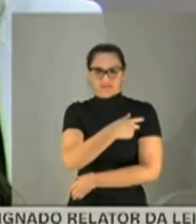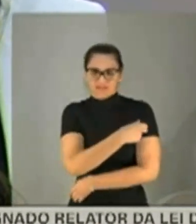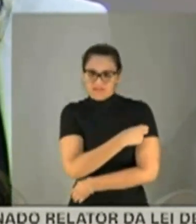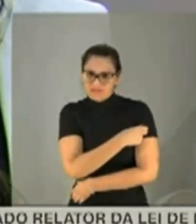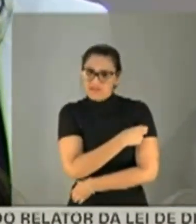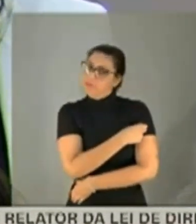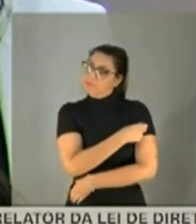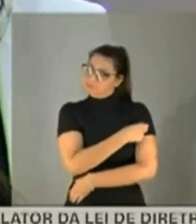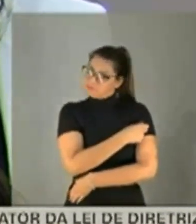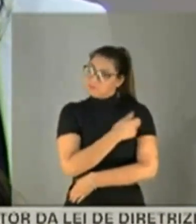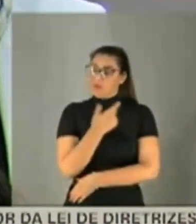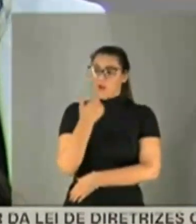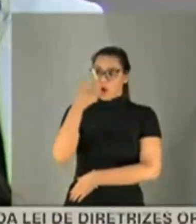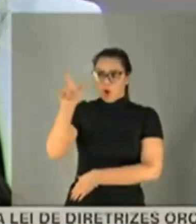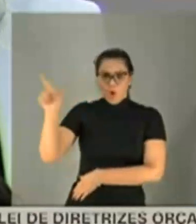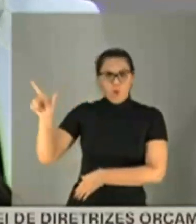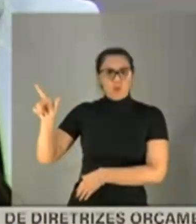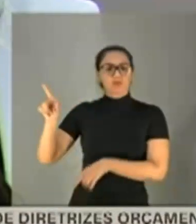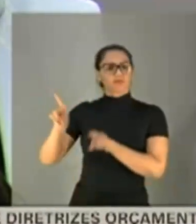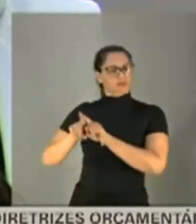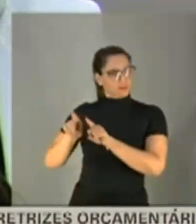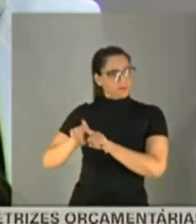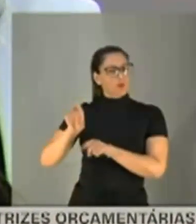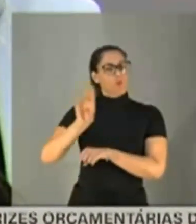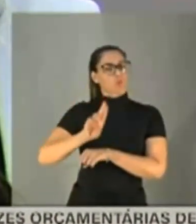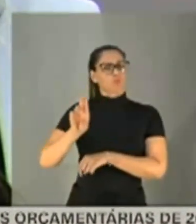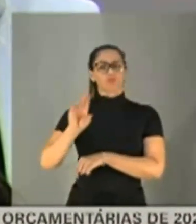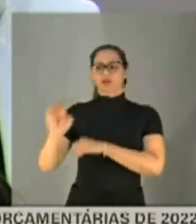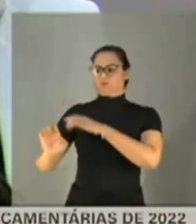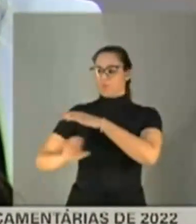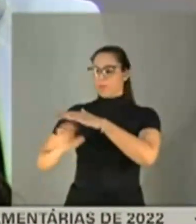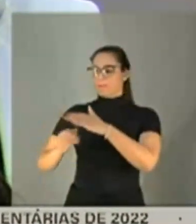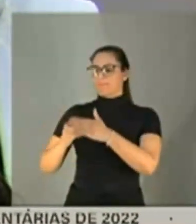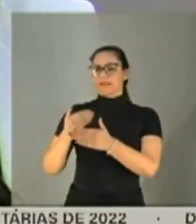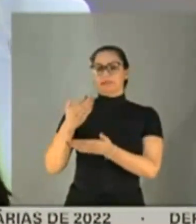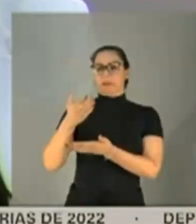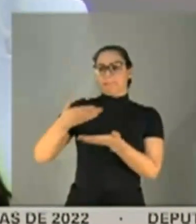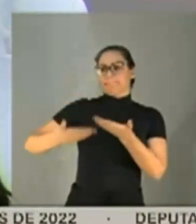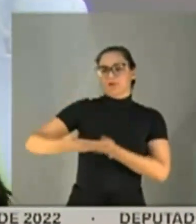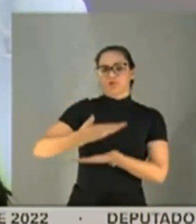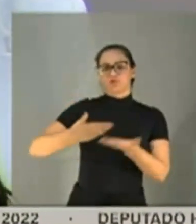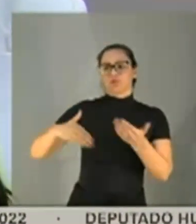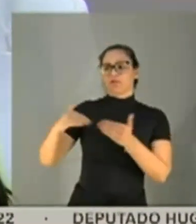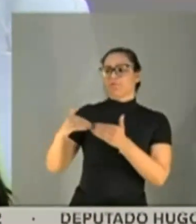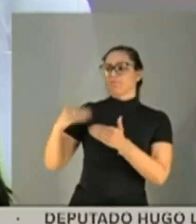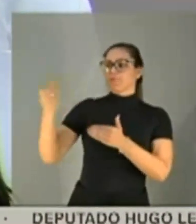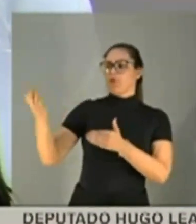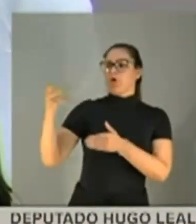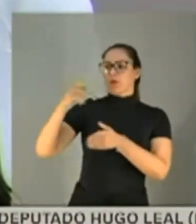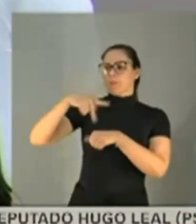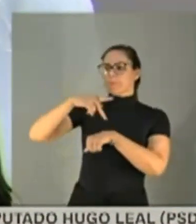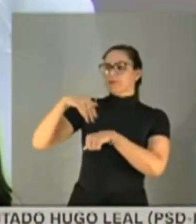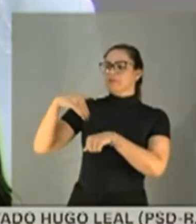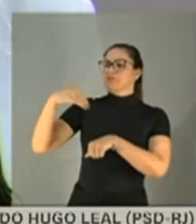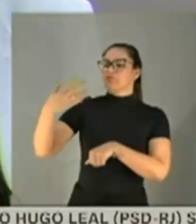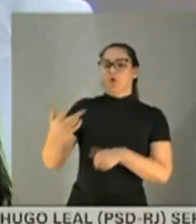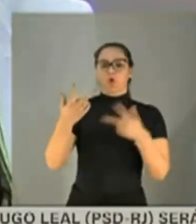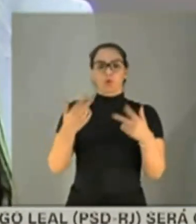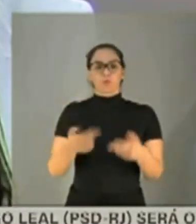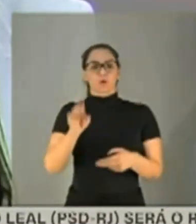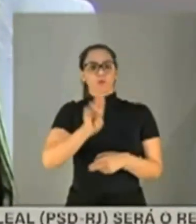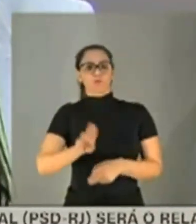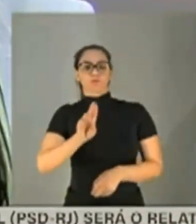As outras fornecedoras utilizaram o intermediário no exterior para fazer a importação, como ocorre no caso